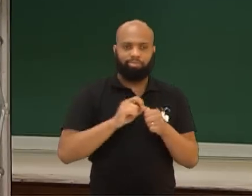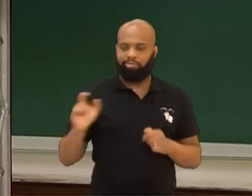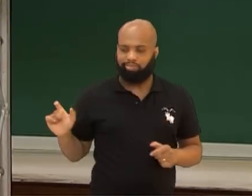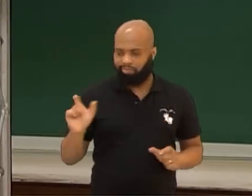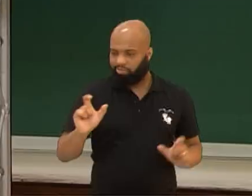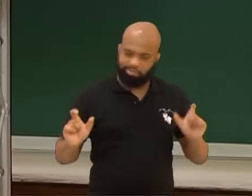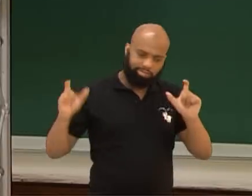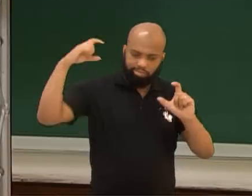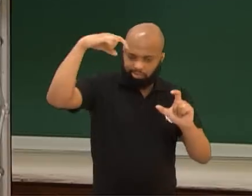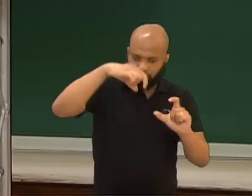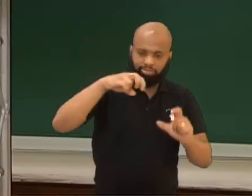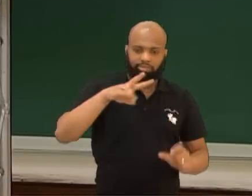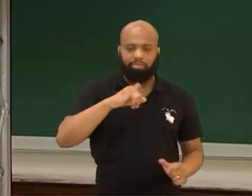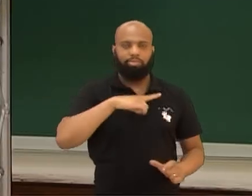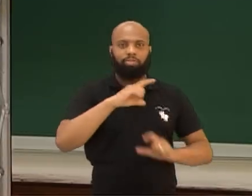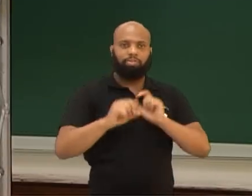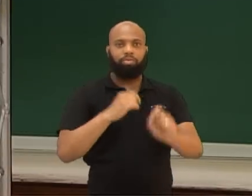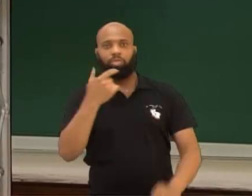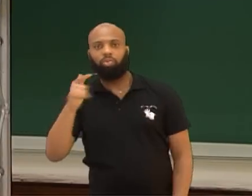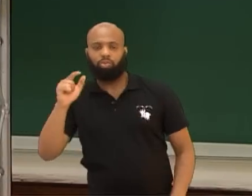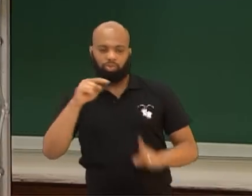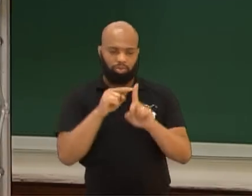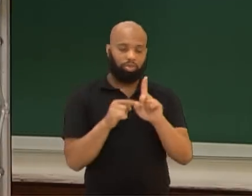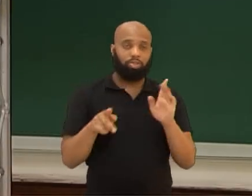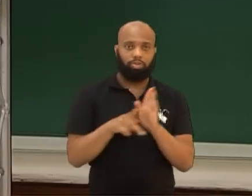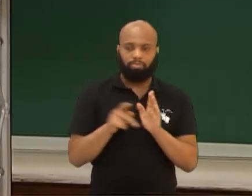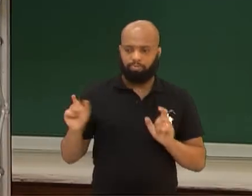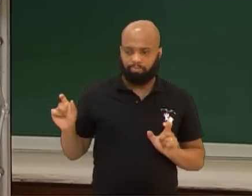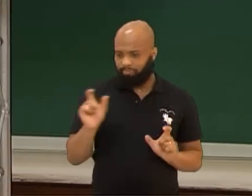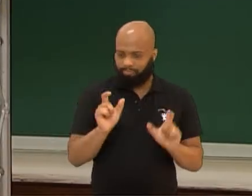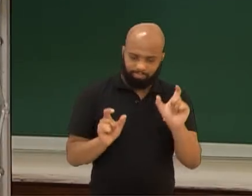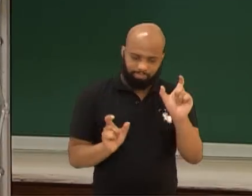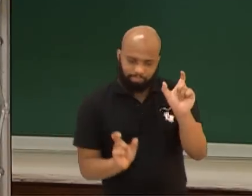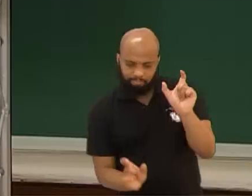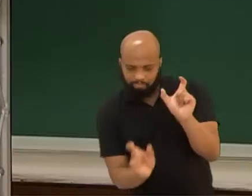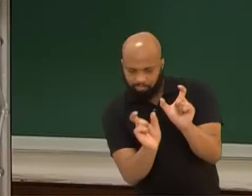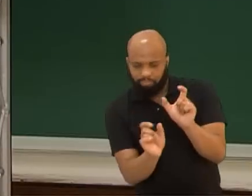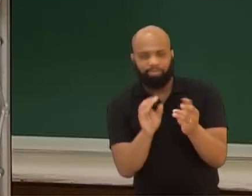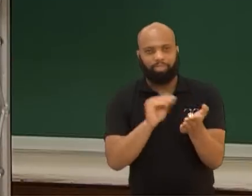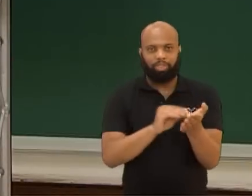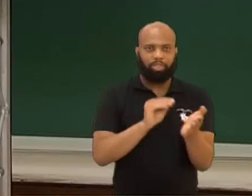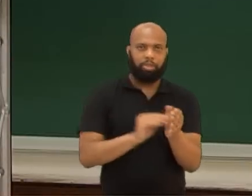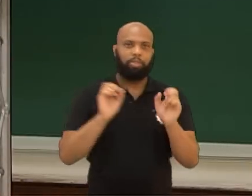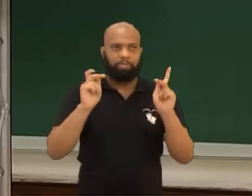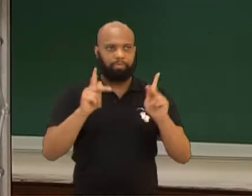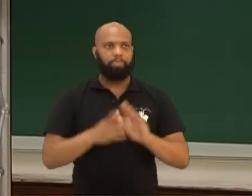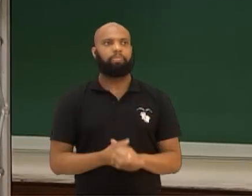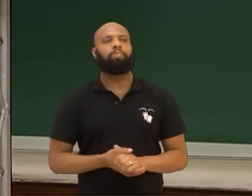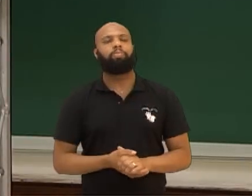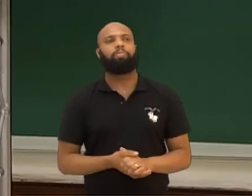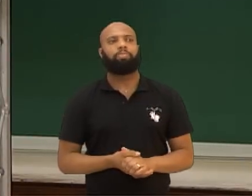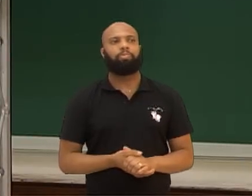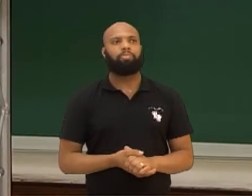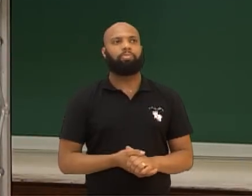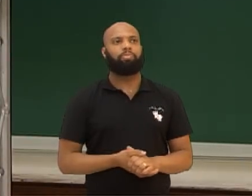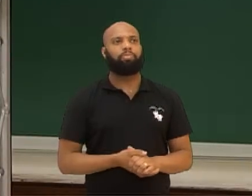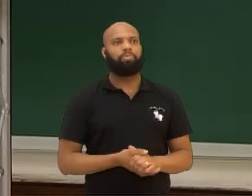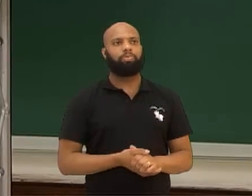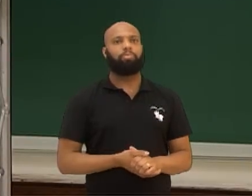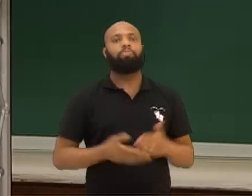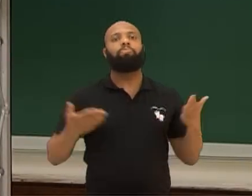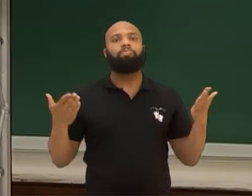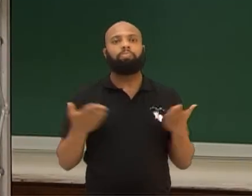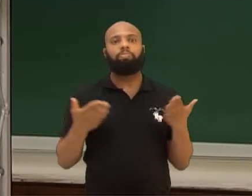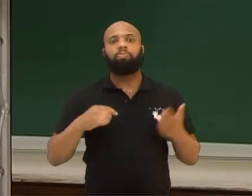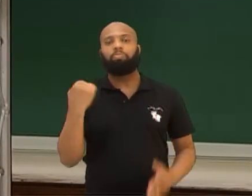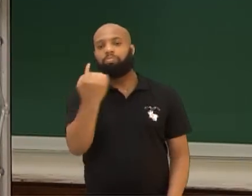aqui, provavelmente eu vou ter que encaixar um outro tipo de peça, porque fica um buraquinho aqui, tá bom? Então, lá, ó. Então, hoje, o